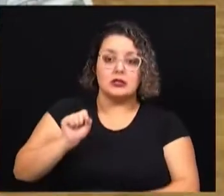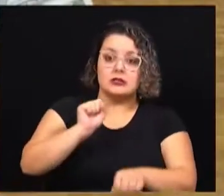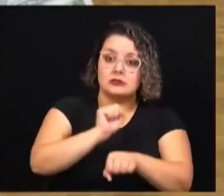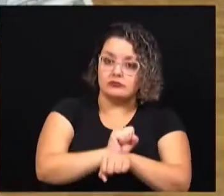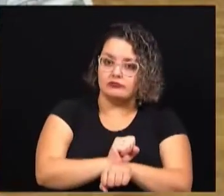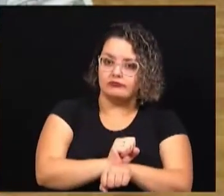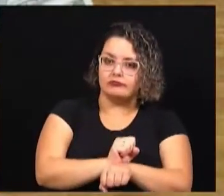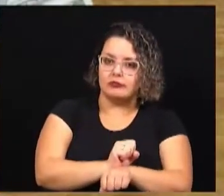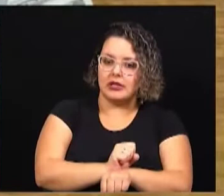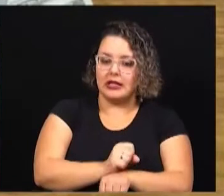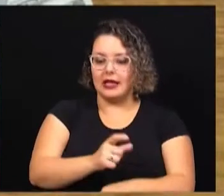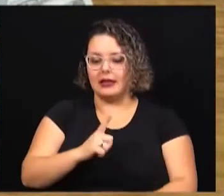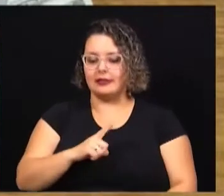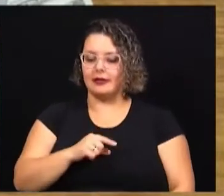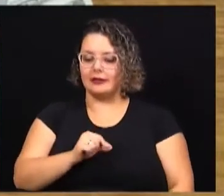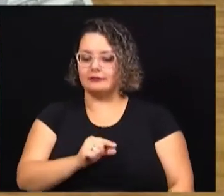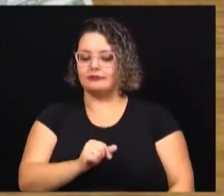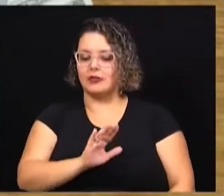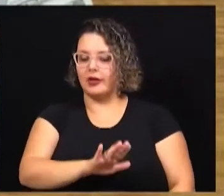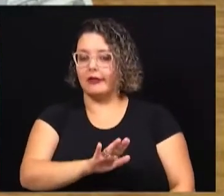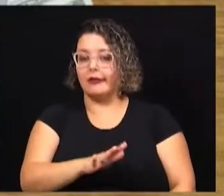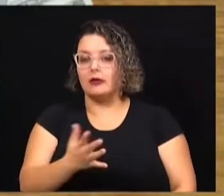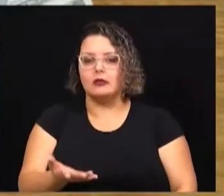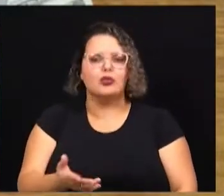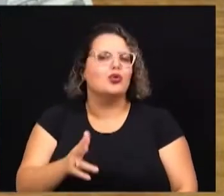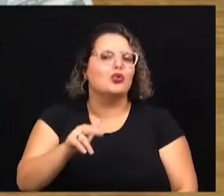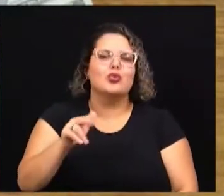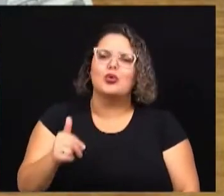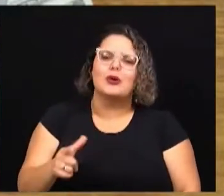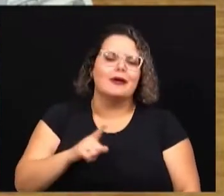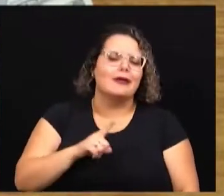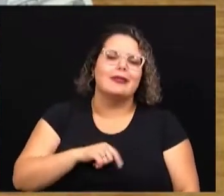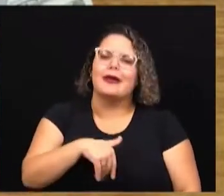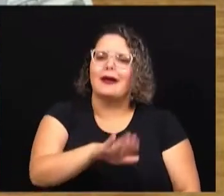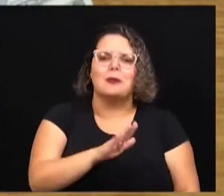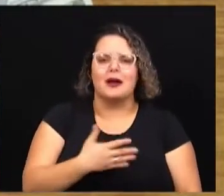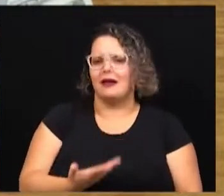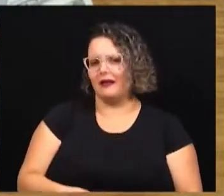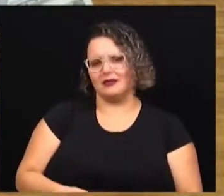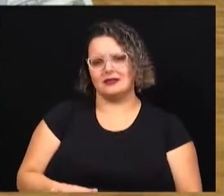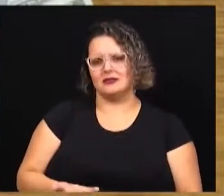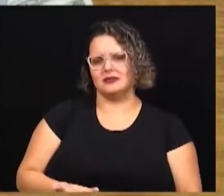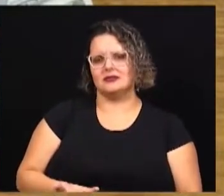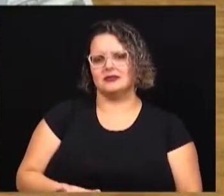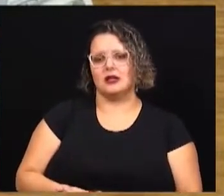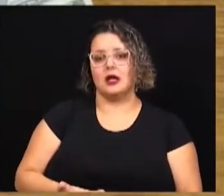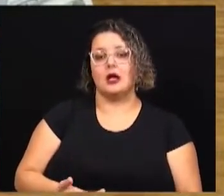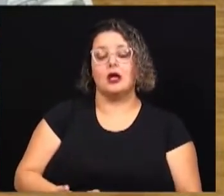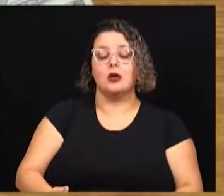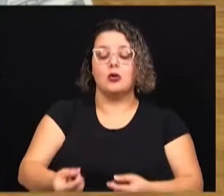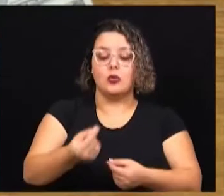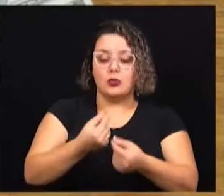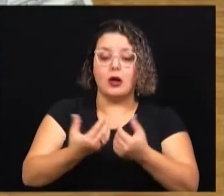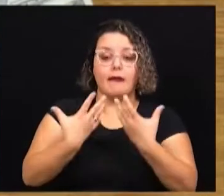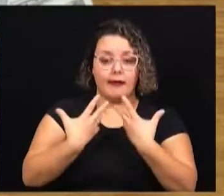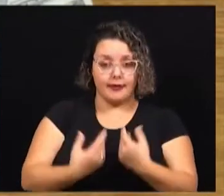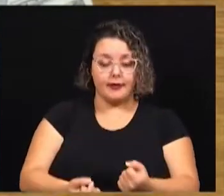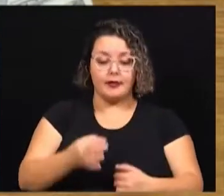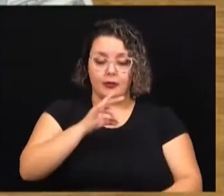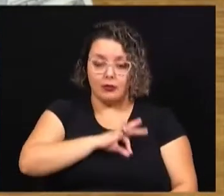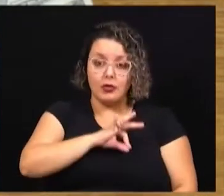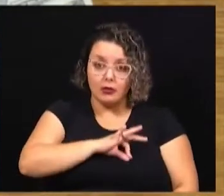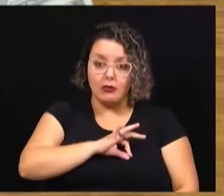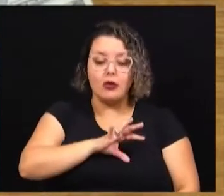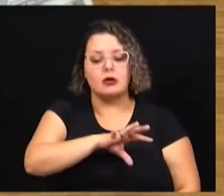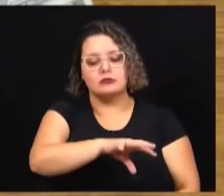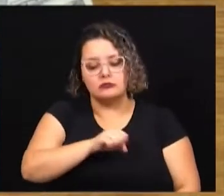esse dinheiro sobrar, nunca sobra. Para muita gente, nunca sobra, né? Então, entrou, já tira esse dinheiro e